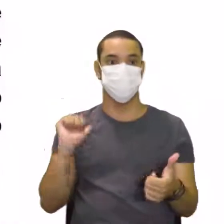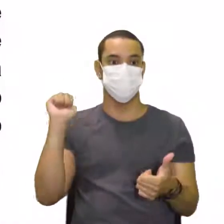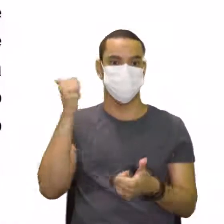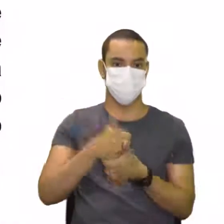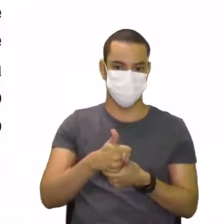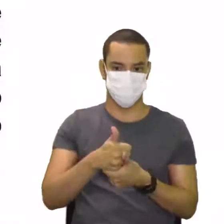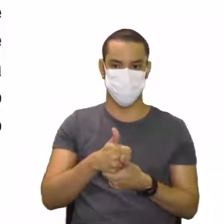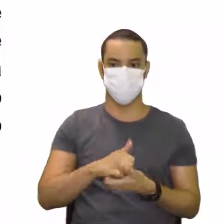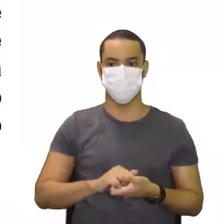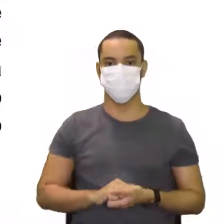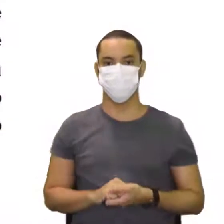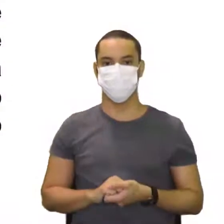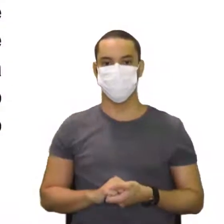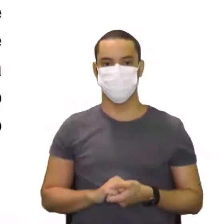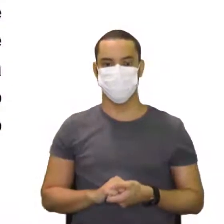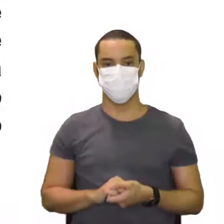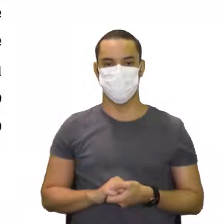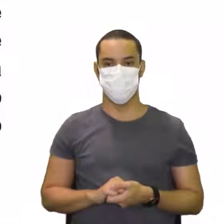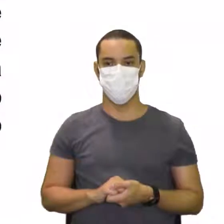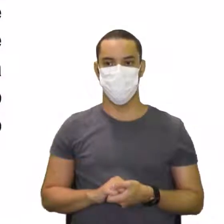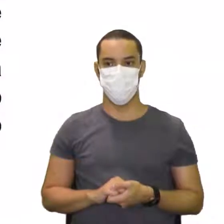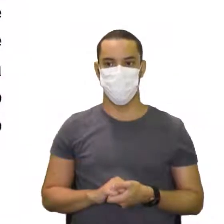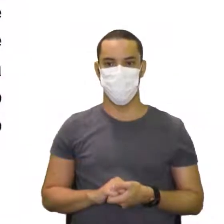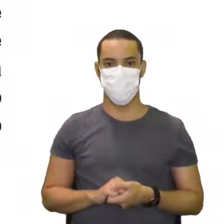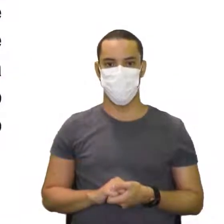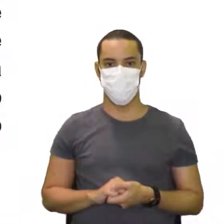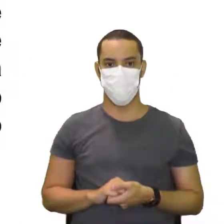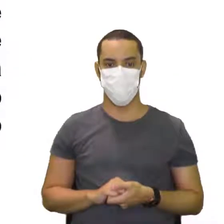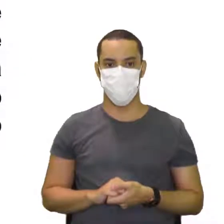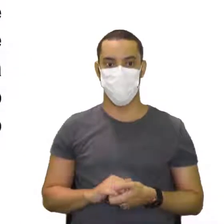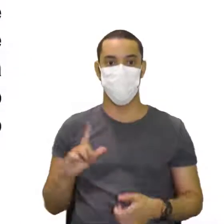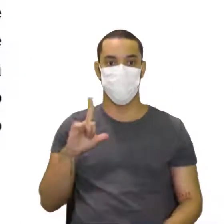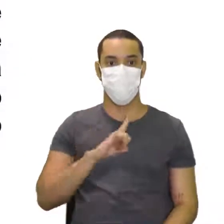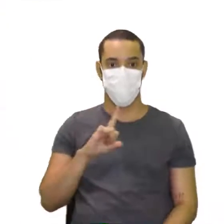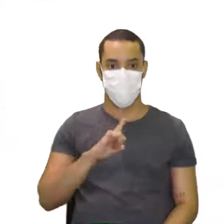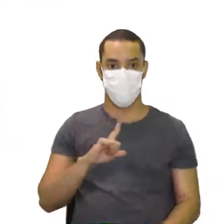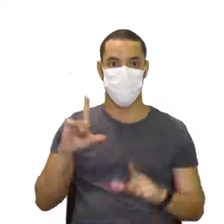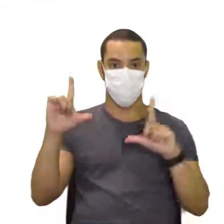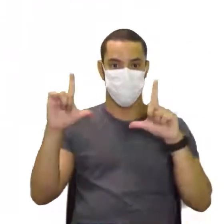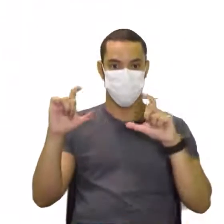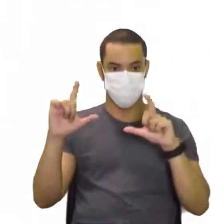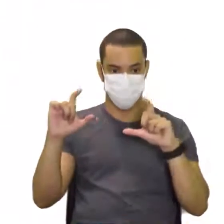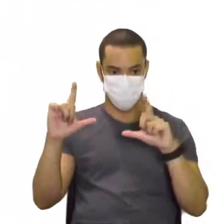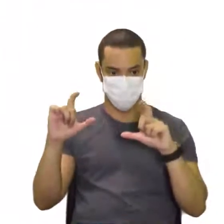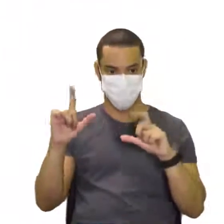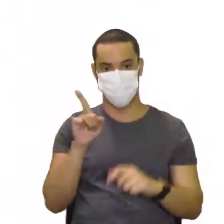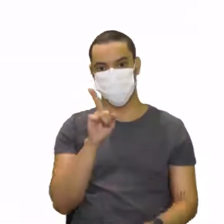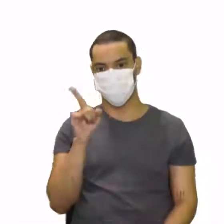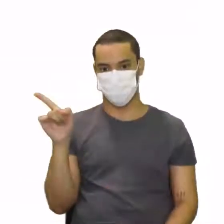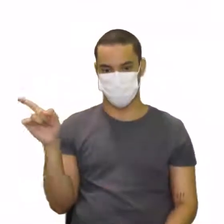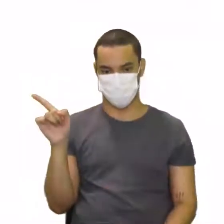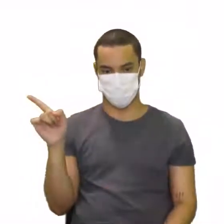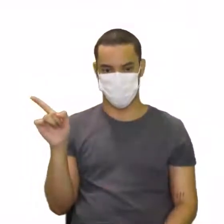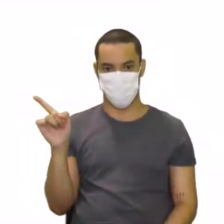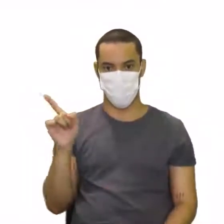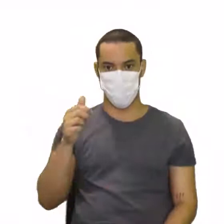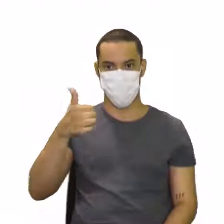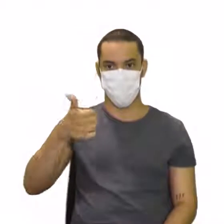do telégrafo, tá, pessoal? Aqui, olha só, nós temos uma foto. Essa foto aqui